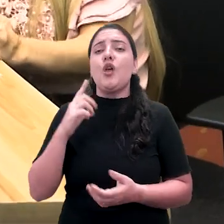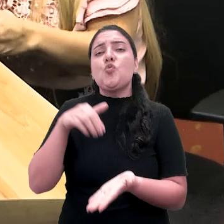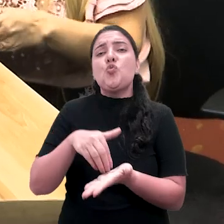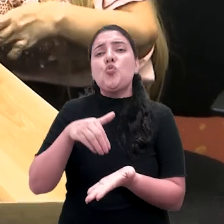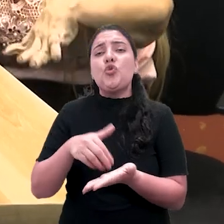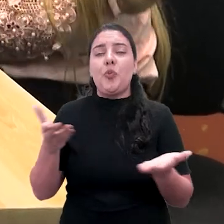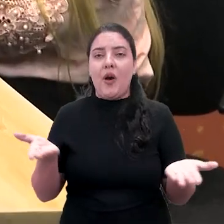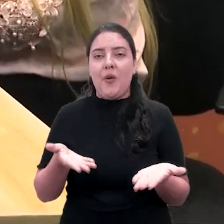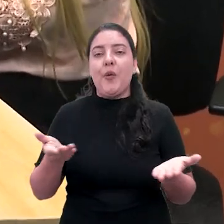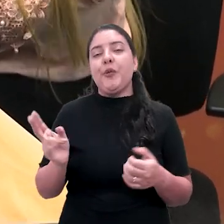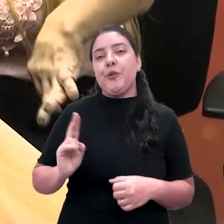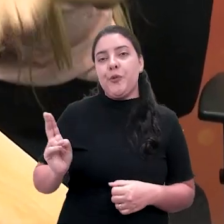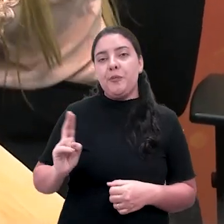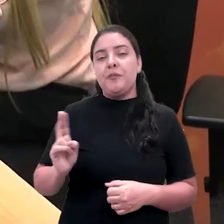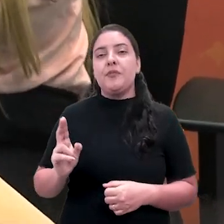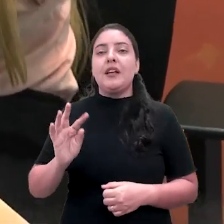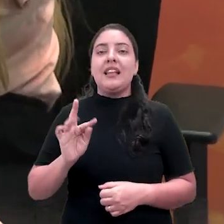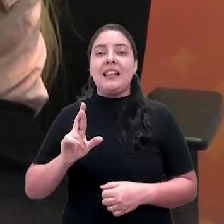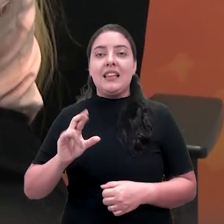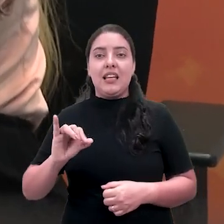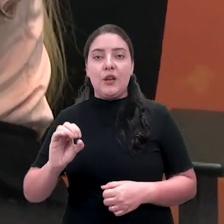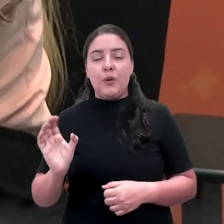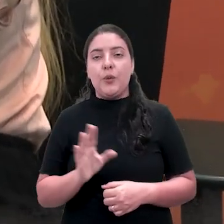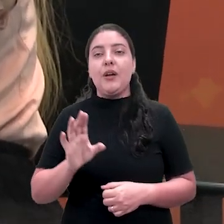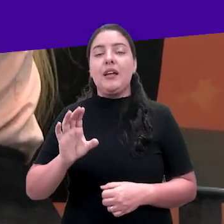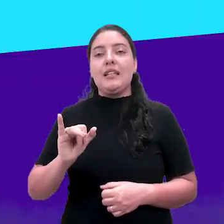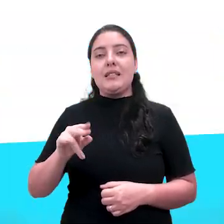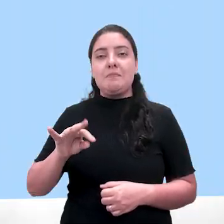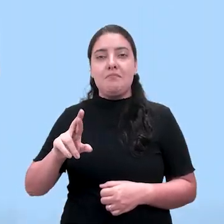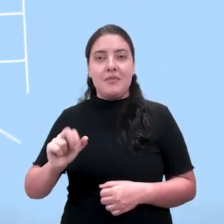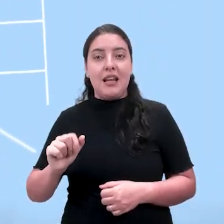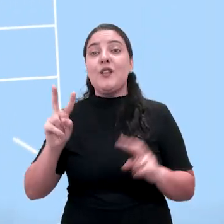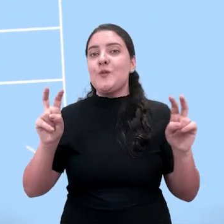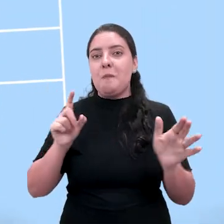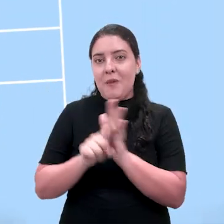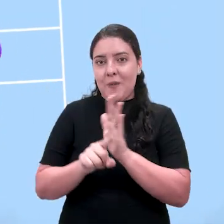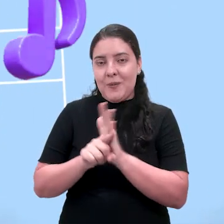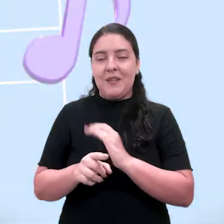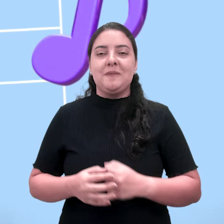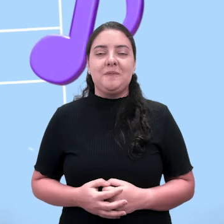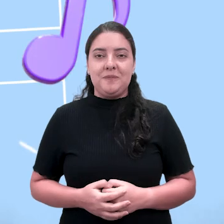quadro, que se chama Trio Inspira, que é de perguntas.